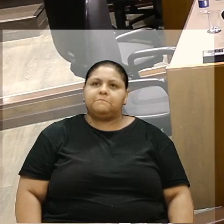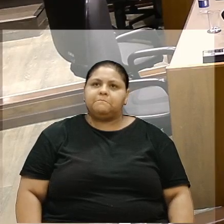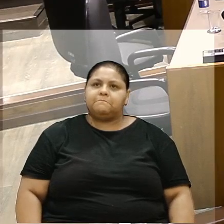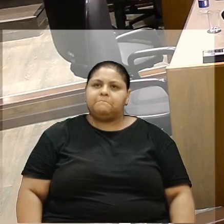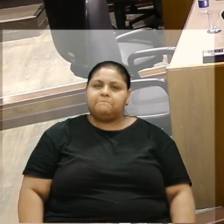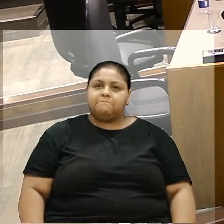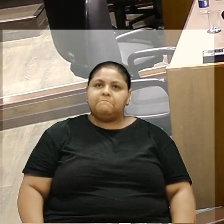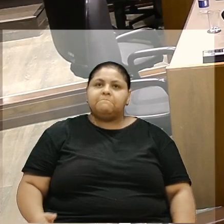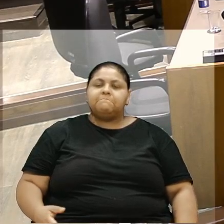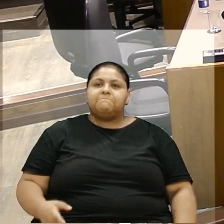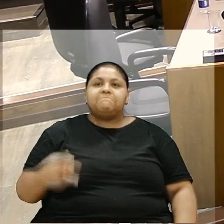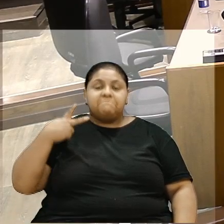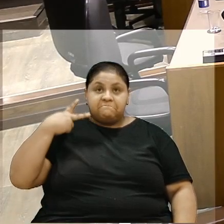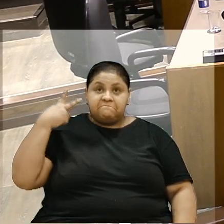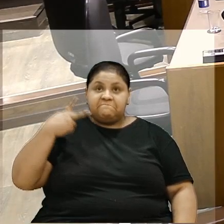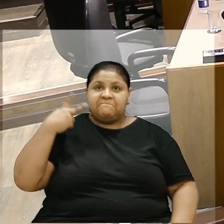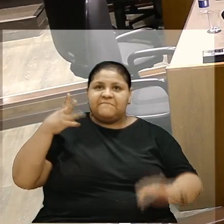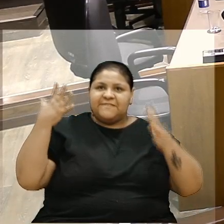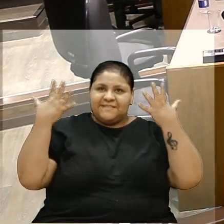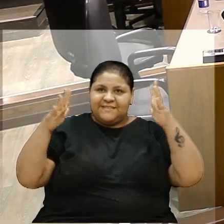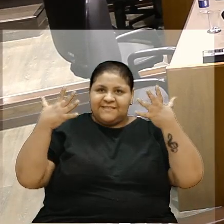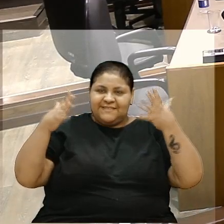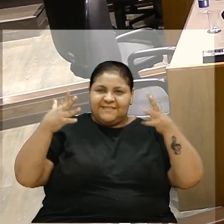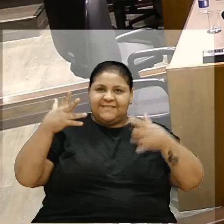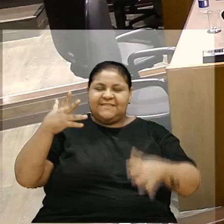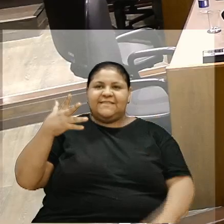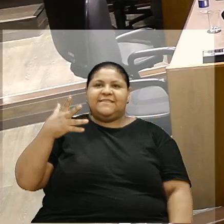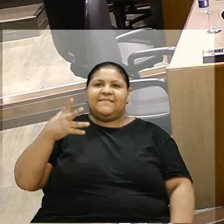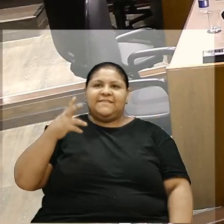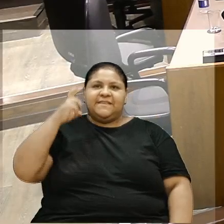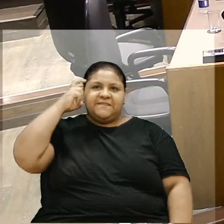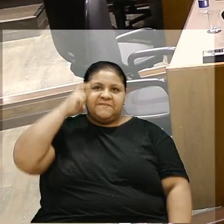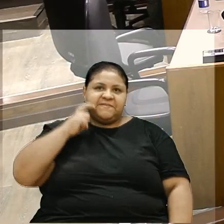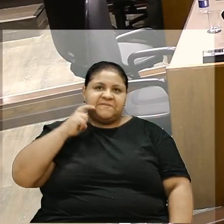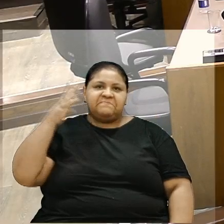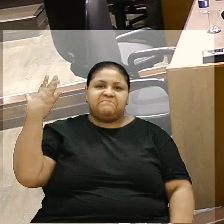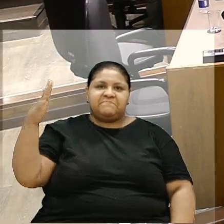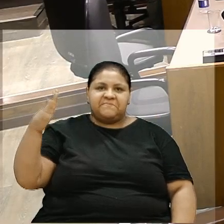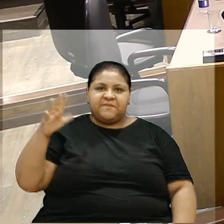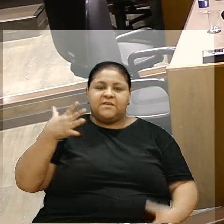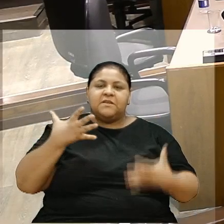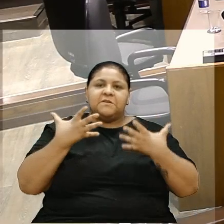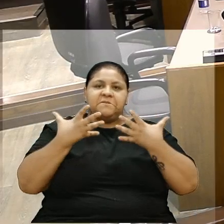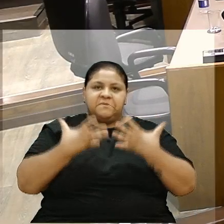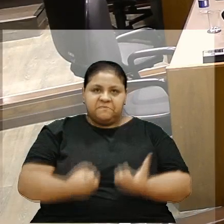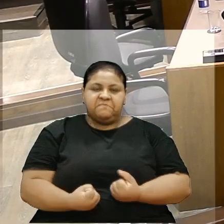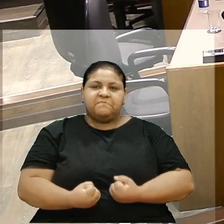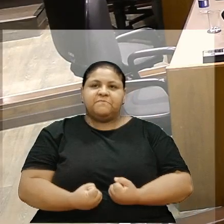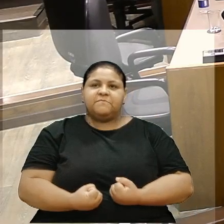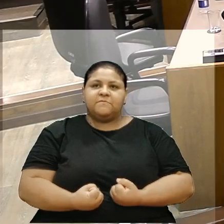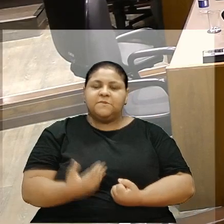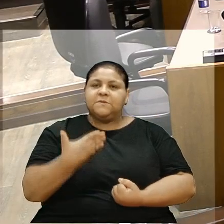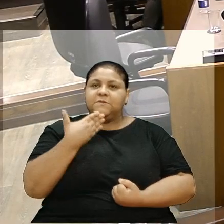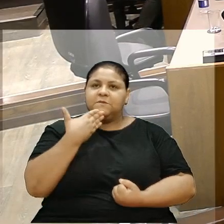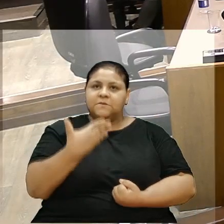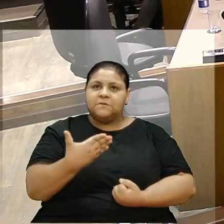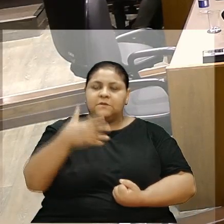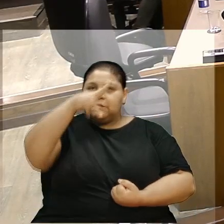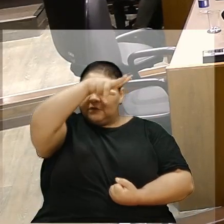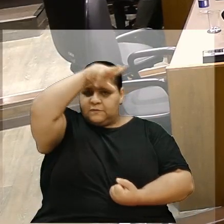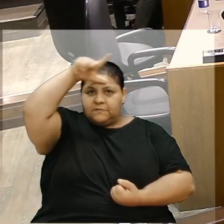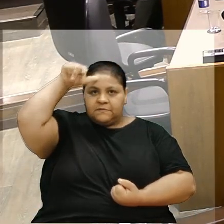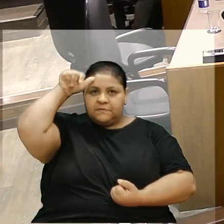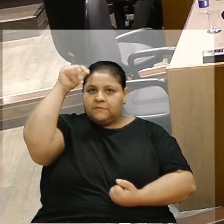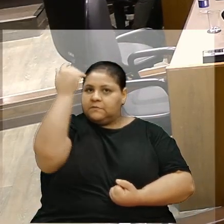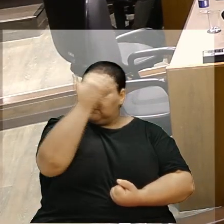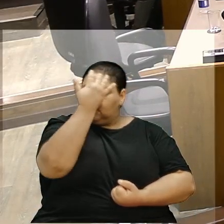dele, né, vereador? Parabéns, Daniel. Parabéns por ter aceito também, né, o pedido do prefeito Adiló.